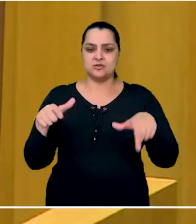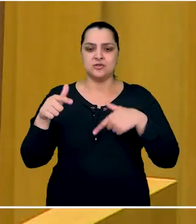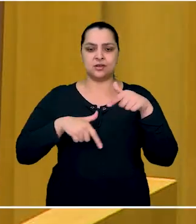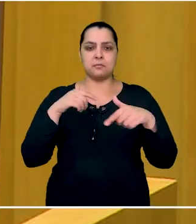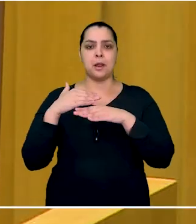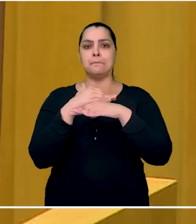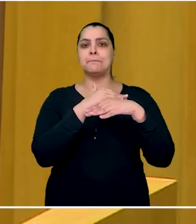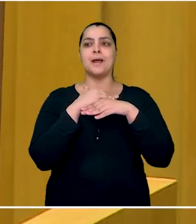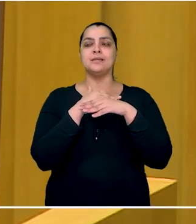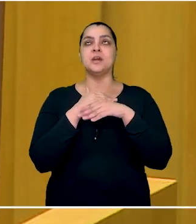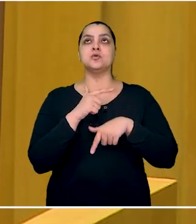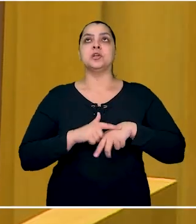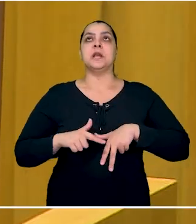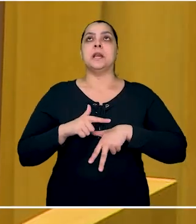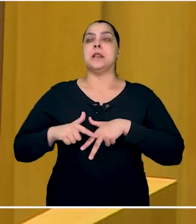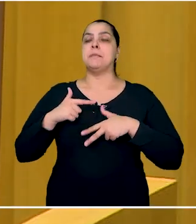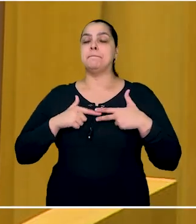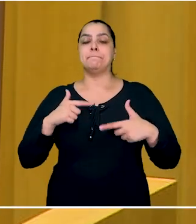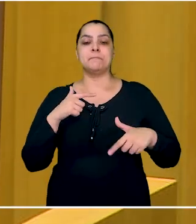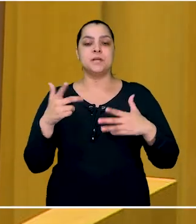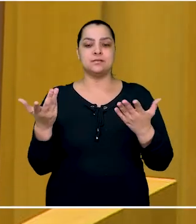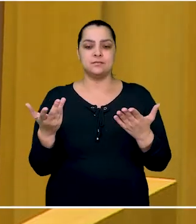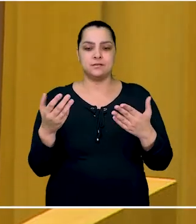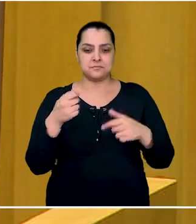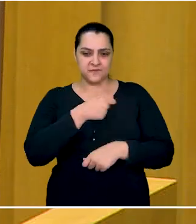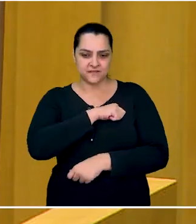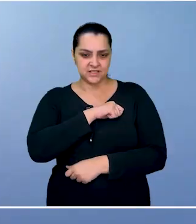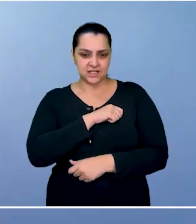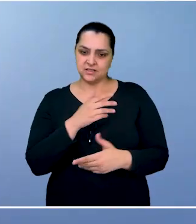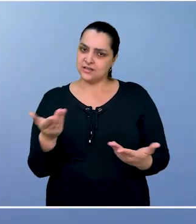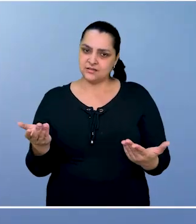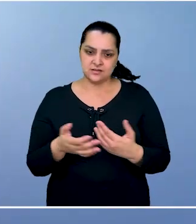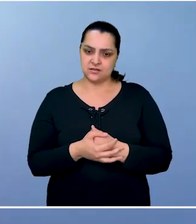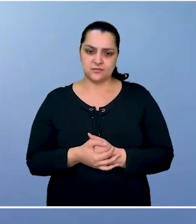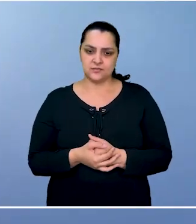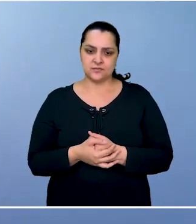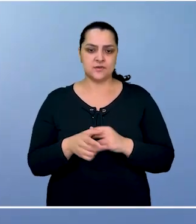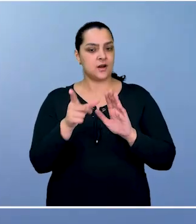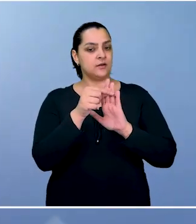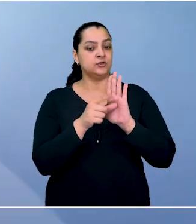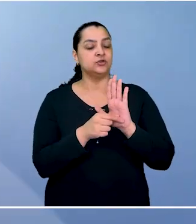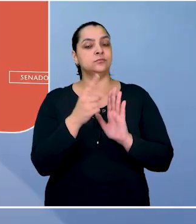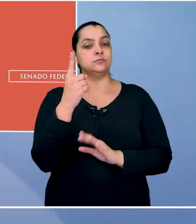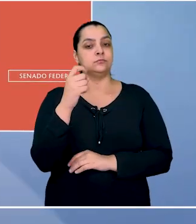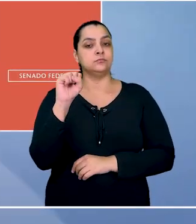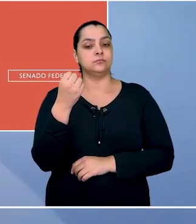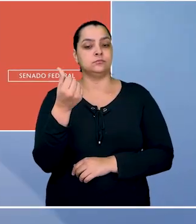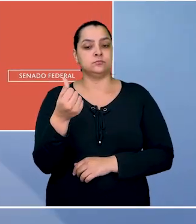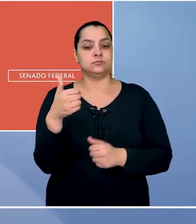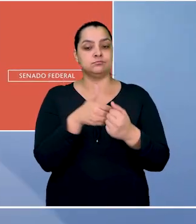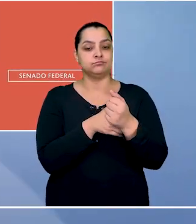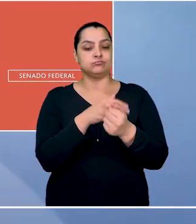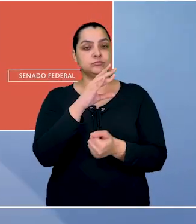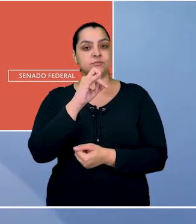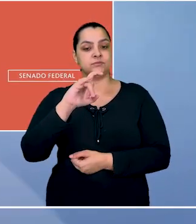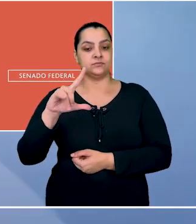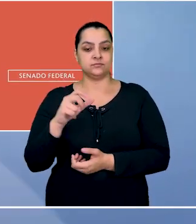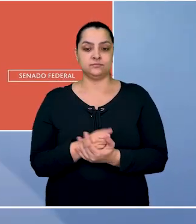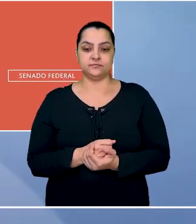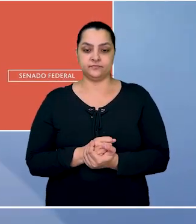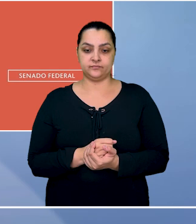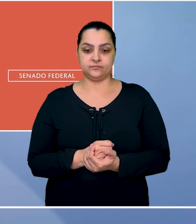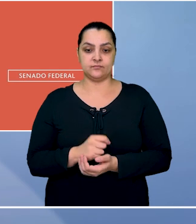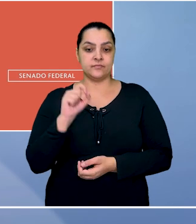atender aos padrões sanitários exigidos pelos órgãos de fiscalização. Ele citou o artigo 186 do Código Civil, que